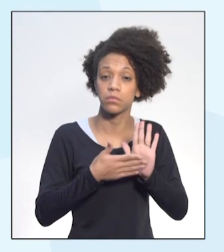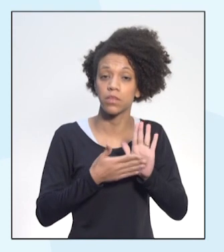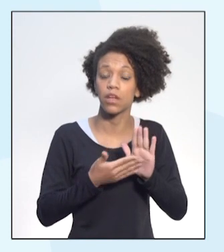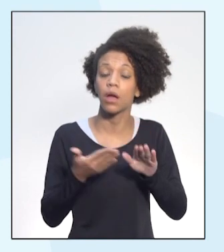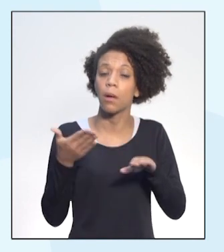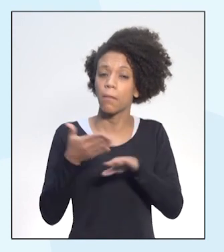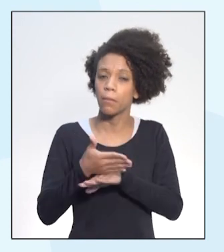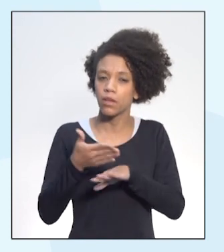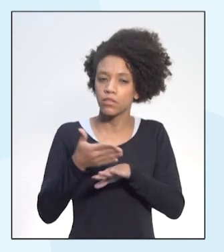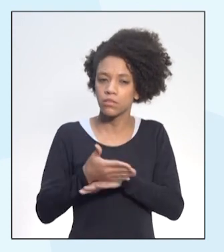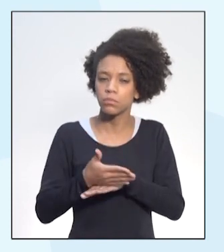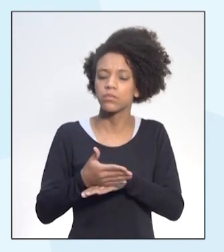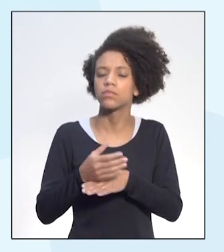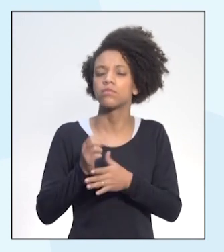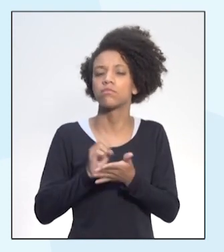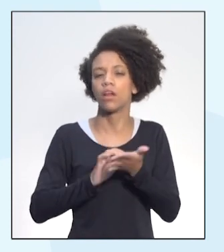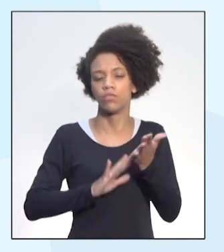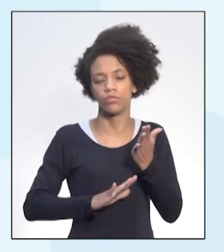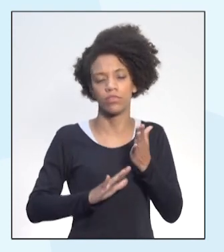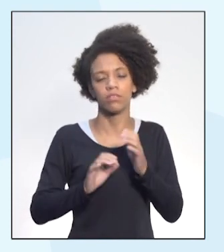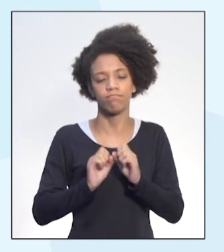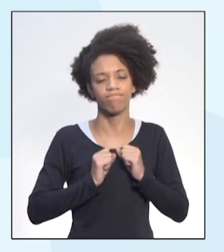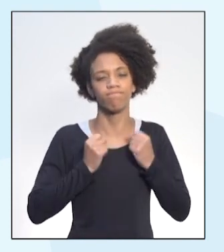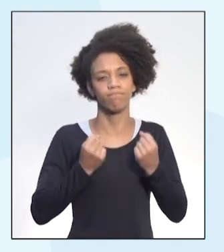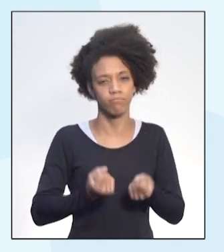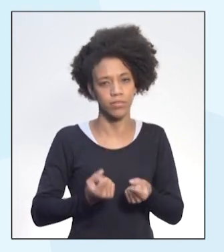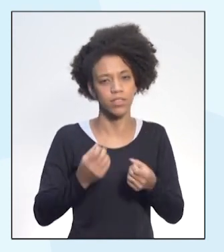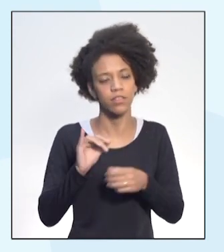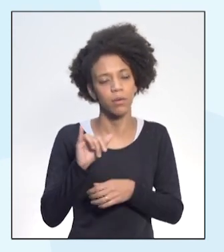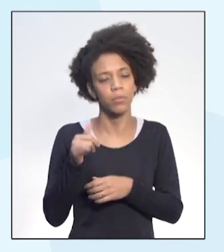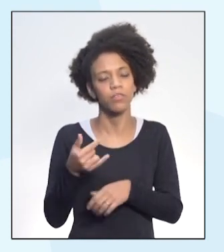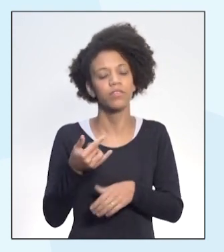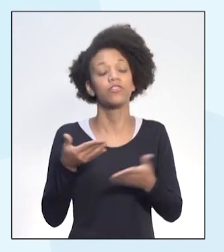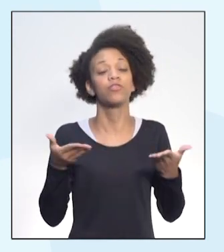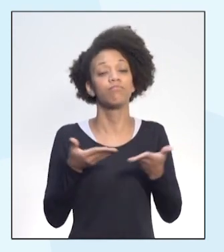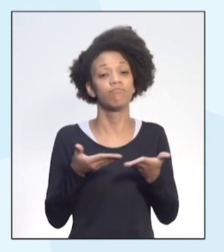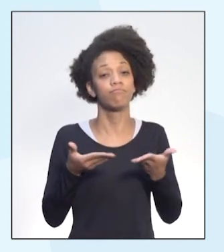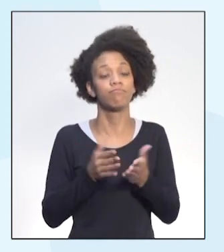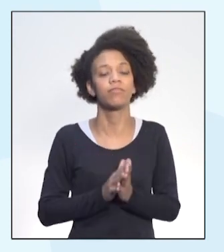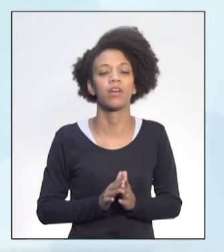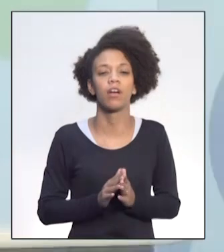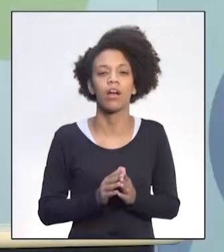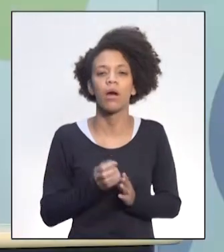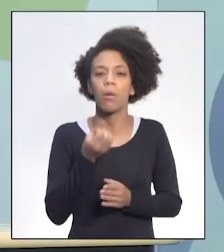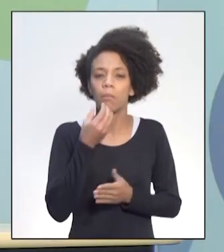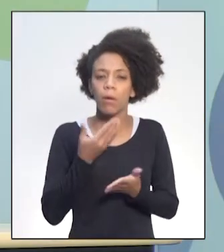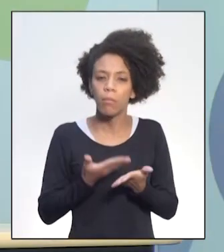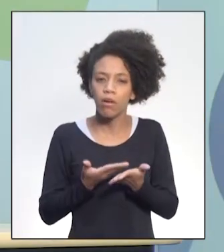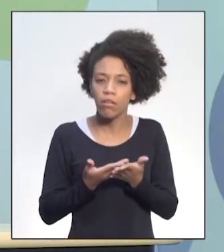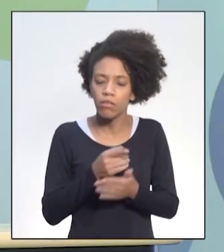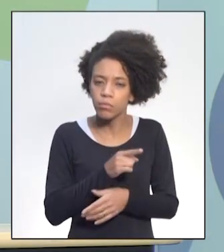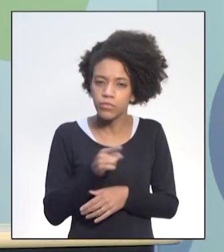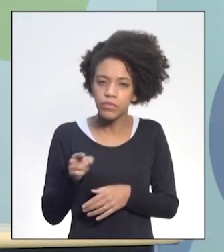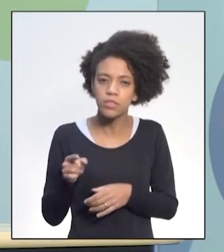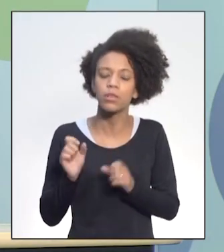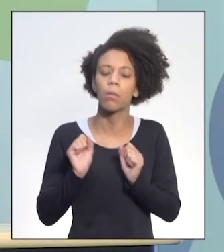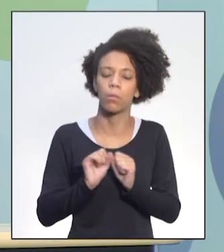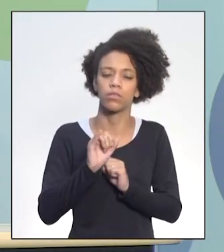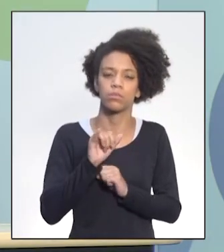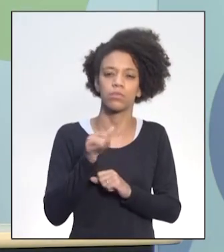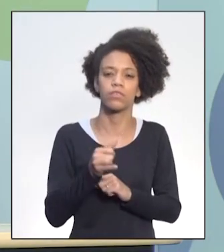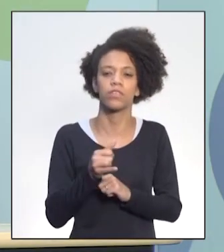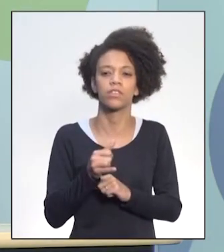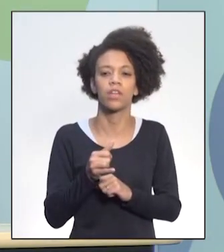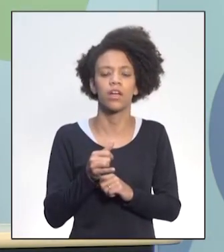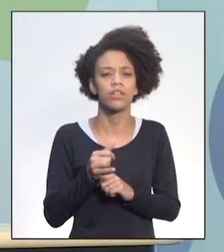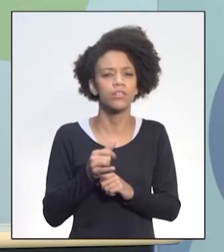da aula de forma ativa e aproveite esse momento. Uma boa aula para vocês, que vocês possam aproveitar bastante